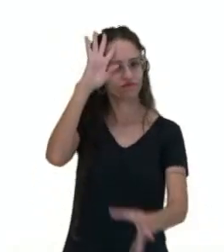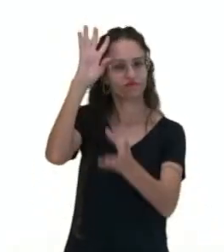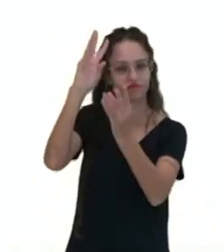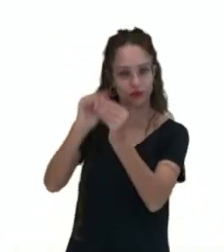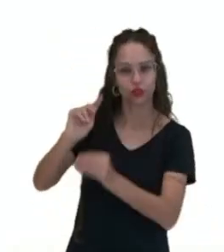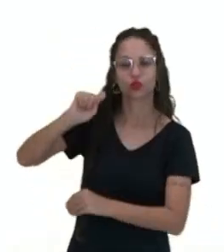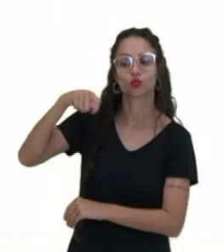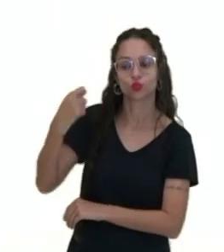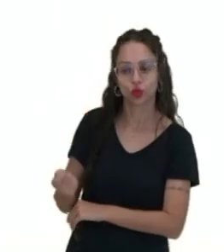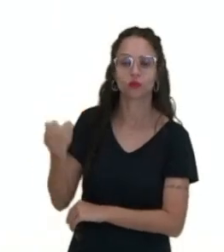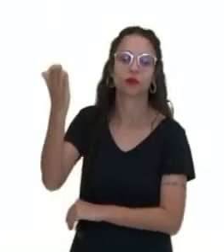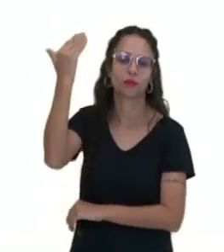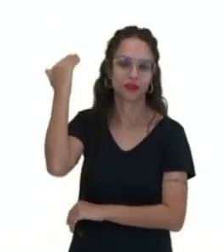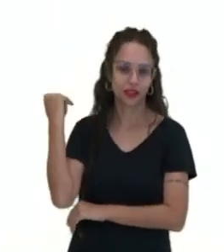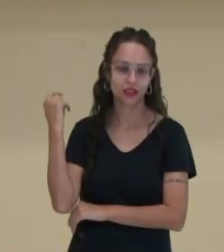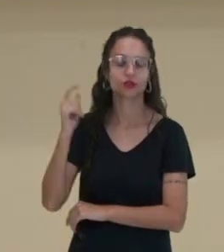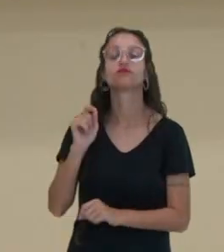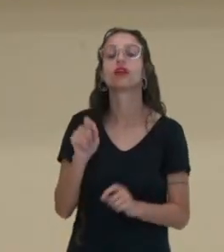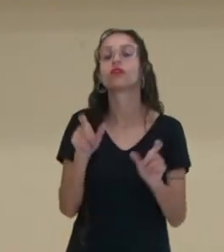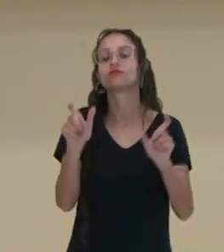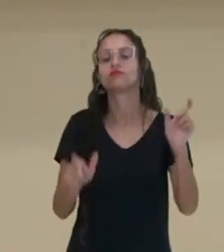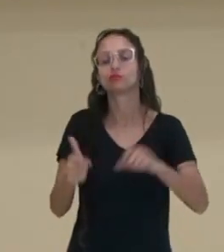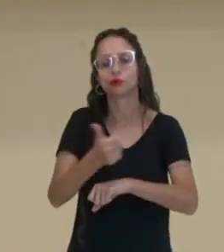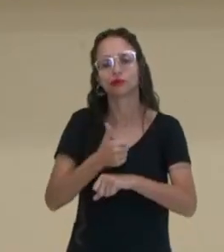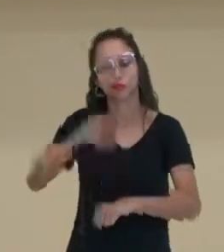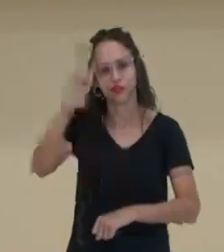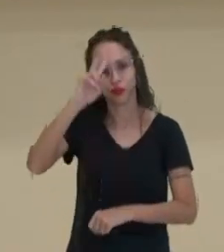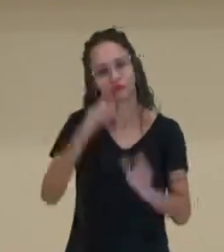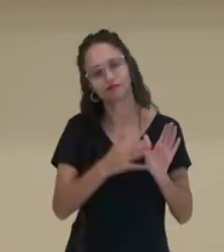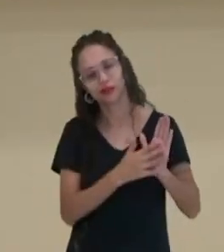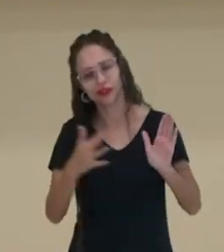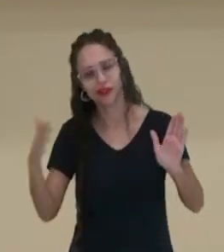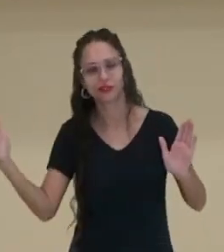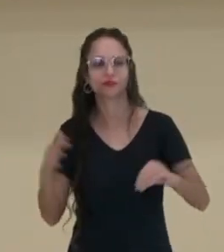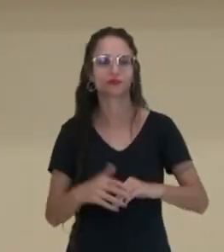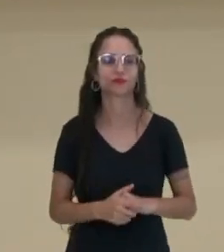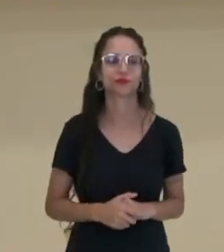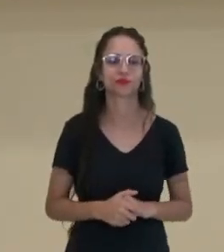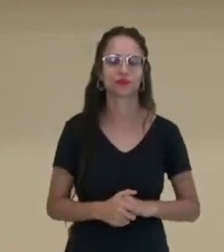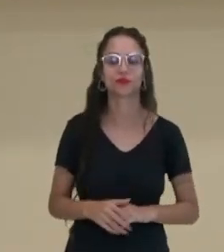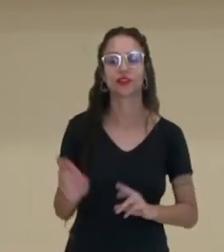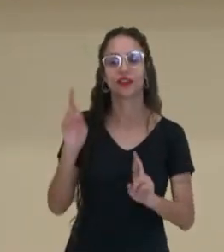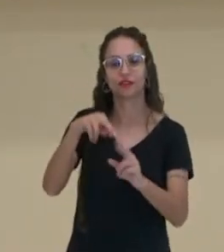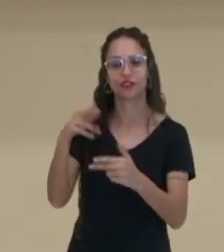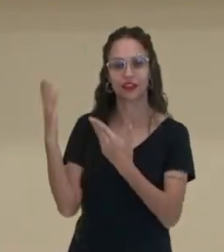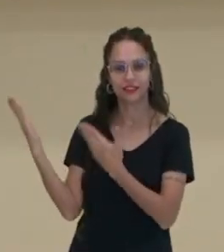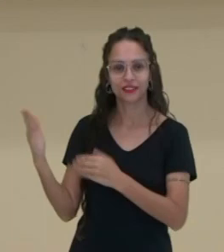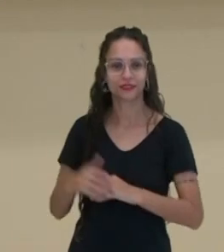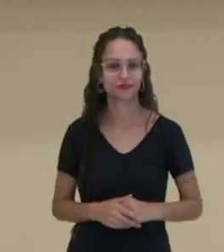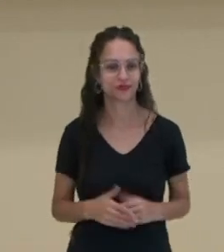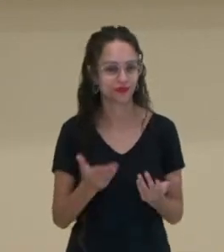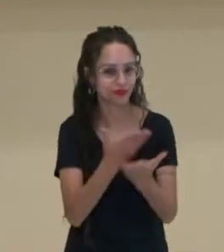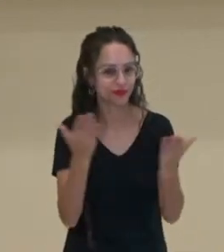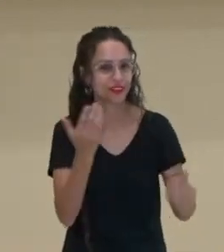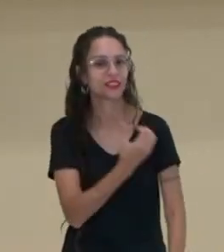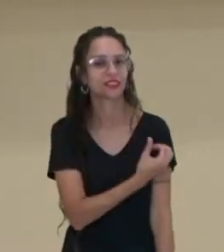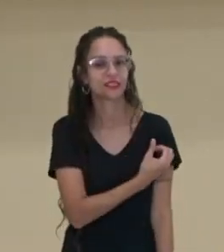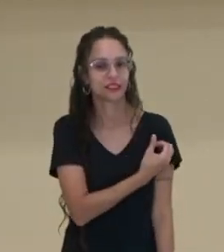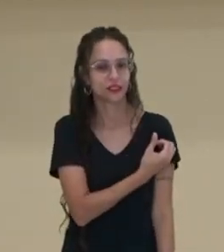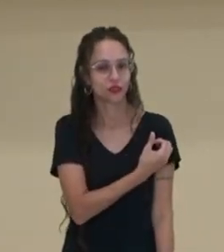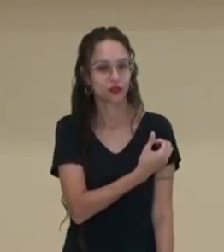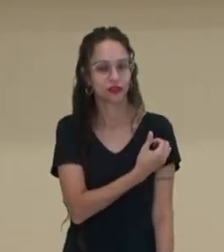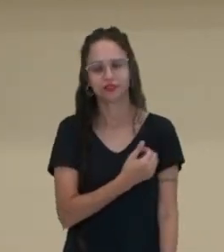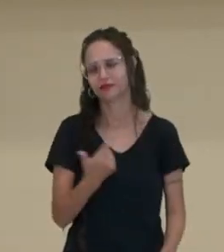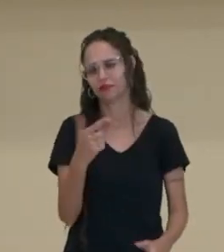interpretação sobre o passado realizado pelos historiadores ao longo do tempo. Essas são nossas referências. Galerinha do sexto ano, não